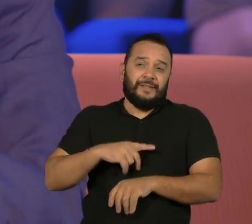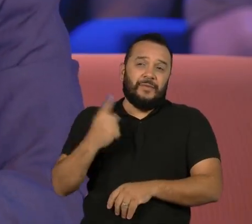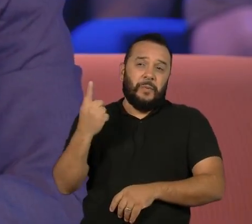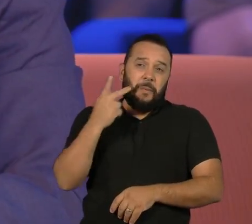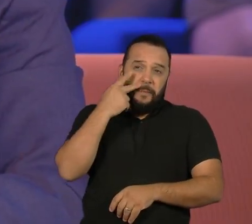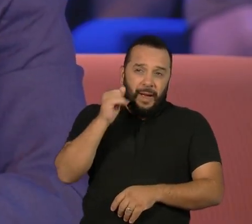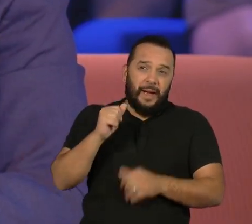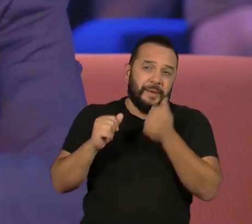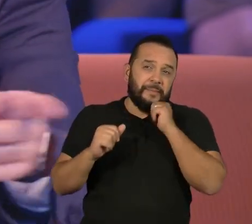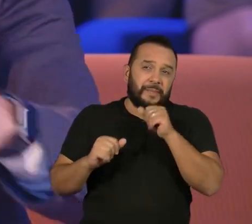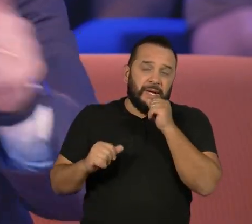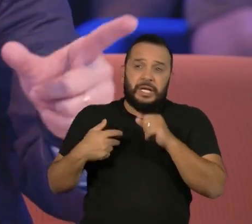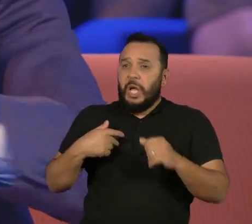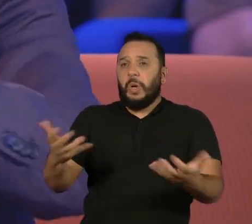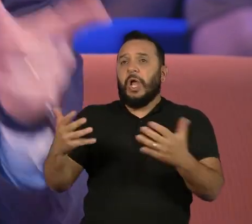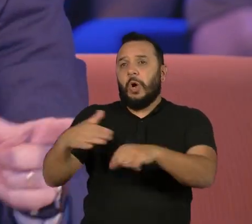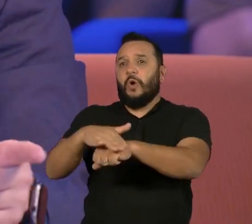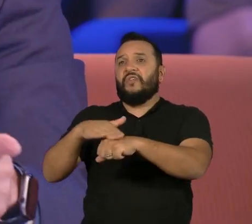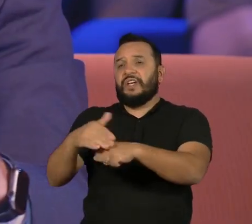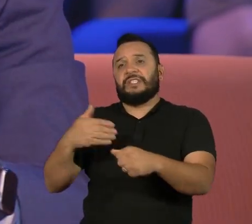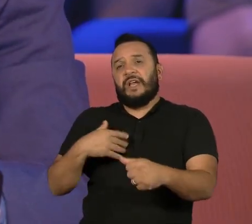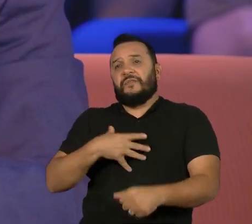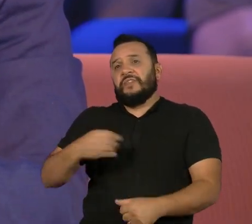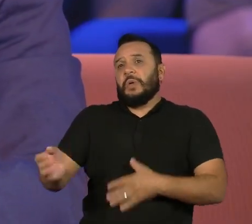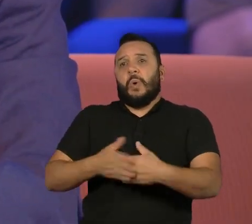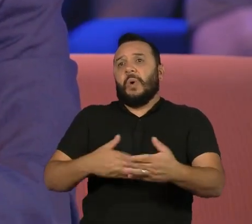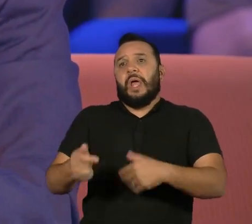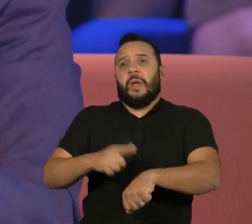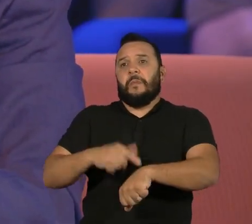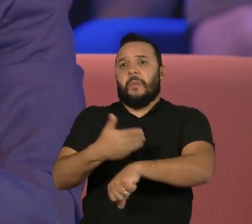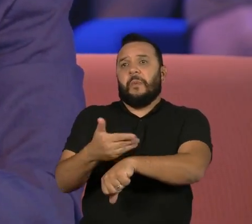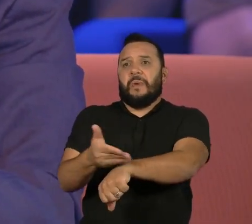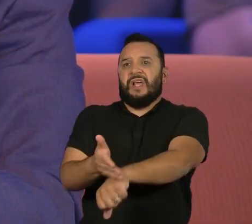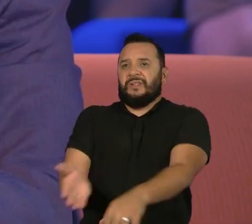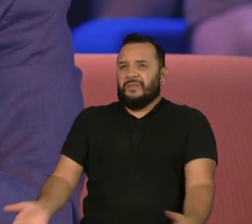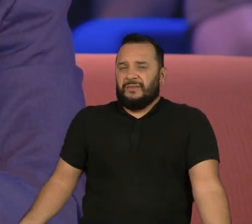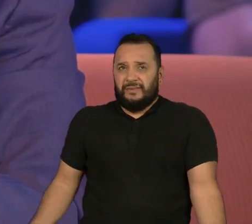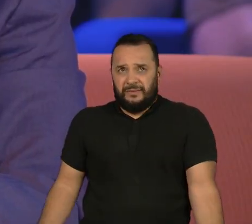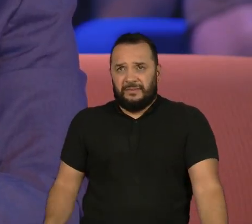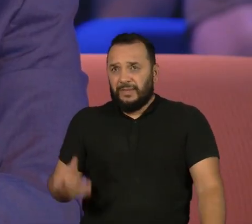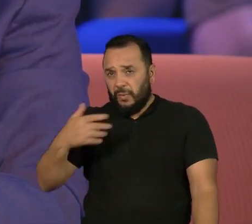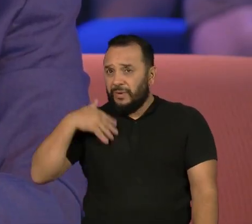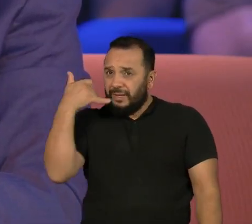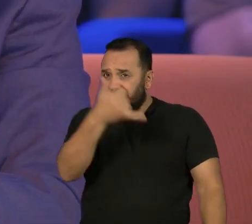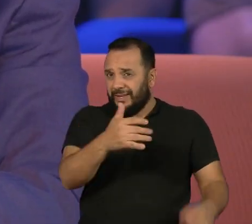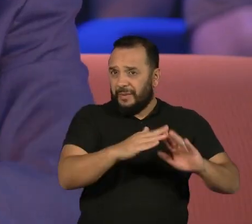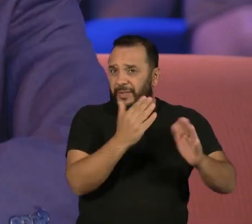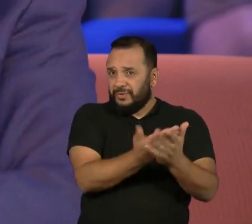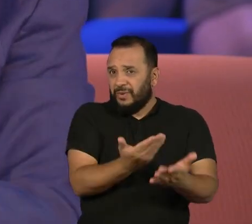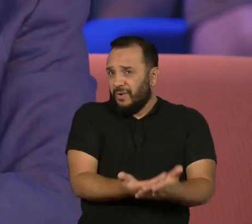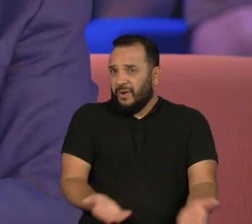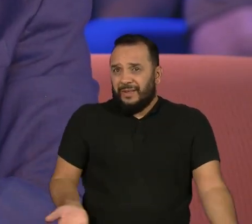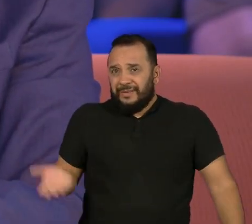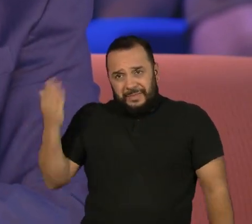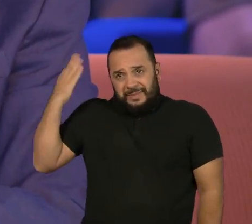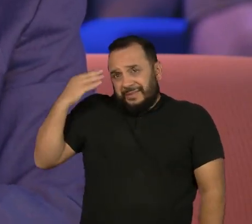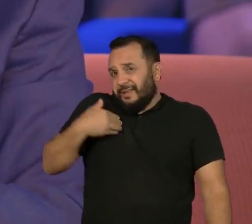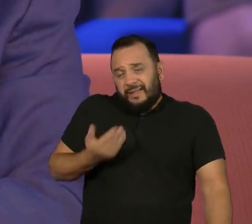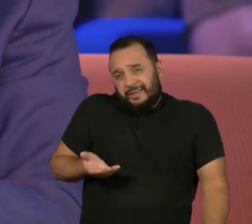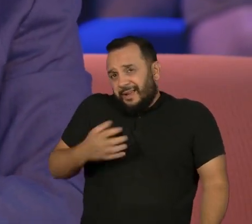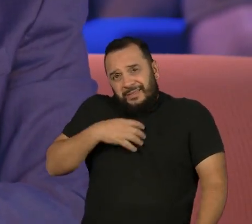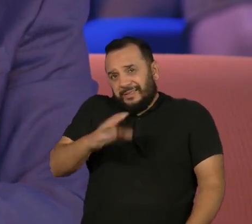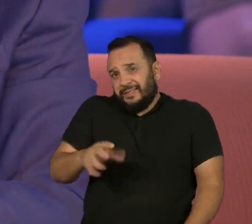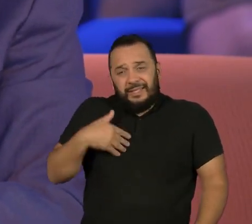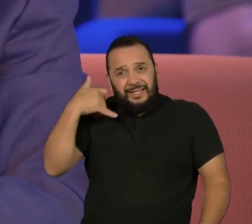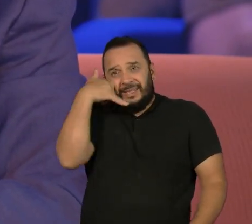outro, uma mãe ou outra que disse, eu quero falar com meu filho a hora que eu quiser. Aí eu falava, liga para a escola. Como era na minha época, como foi na sua época. O